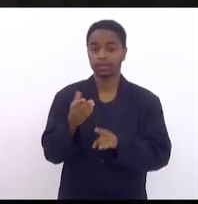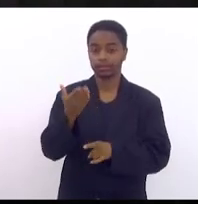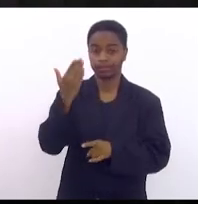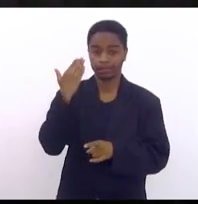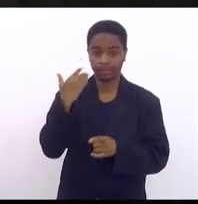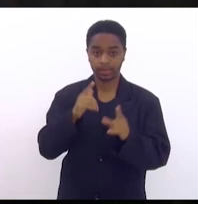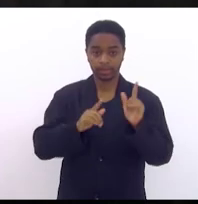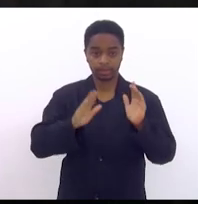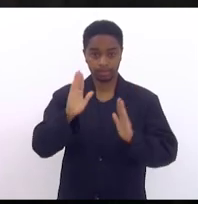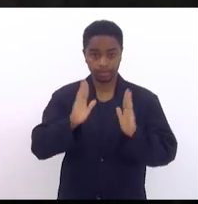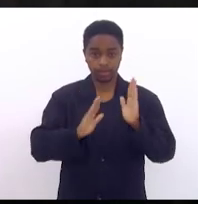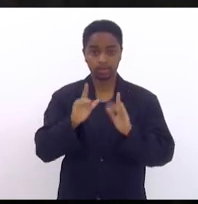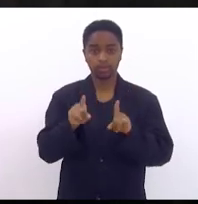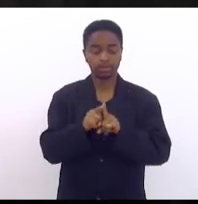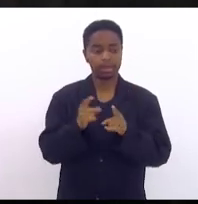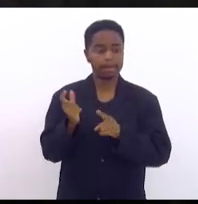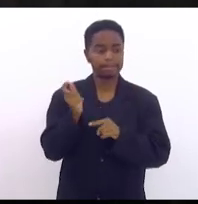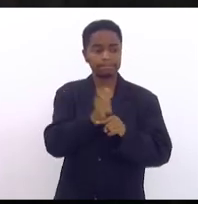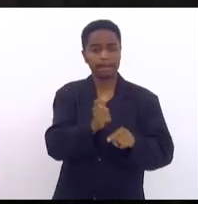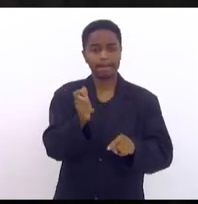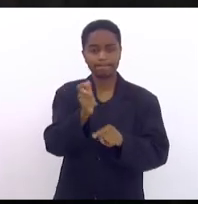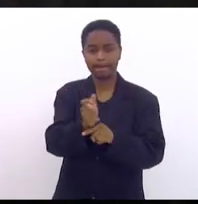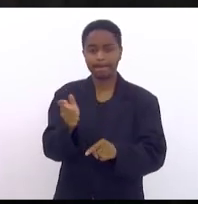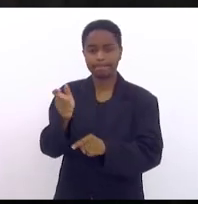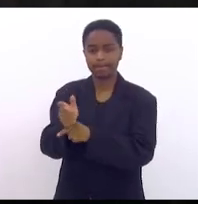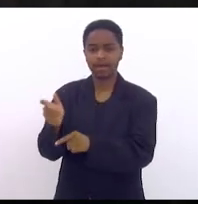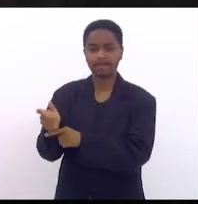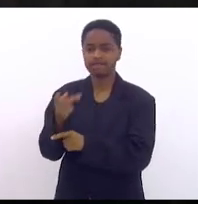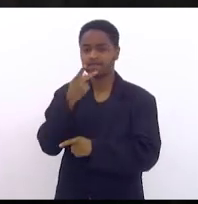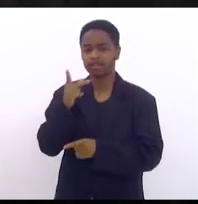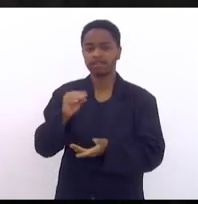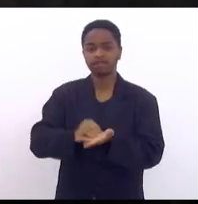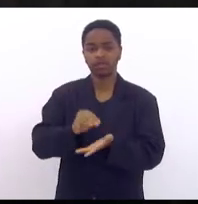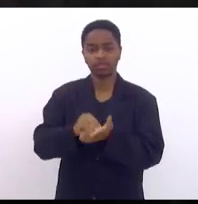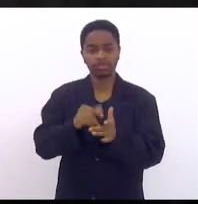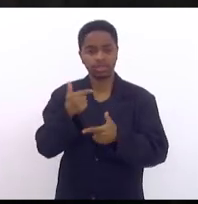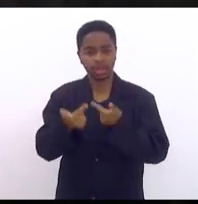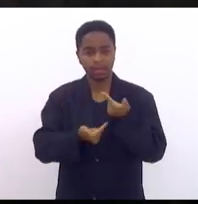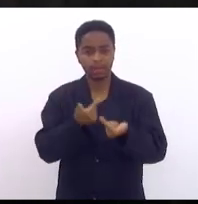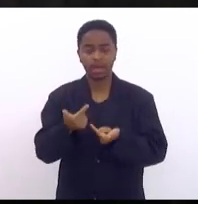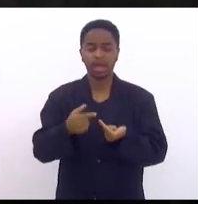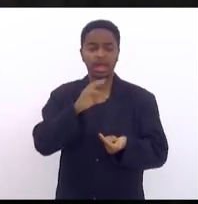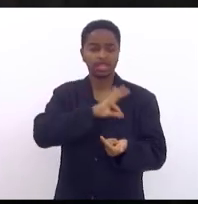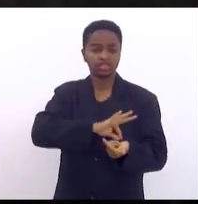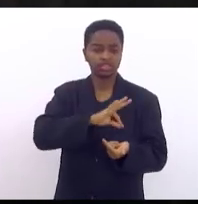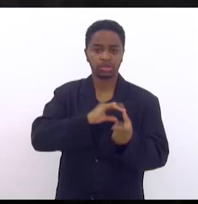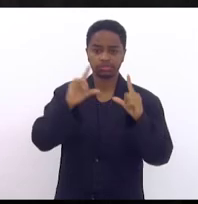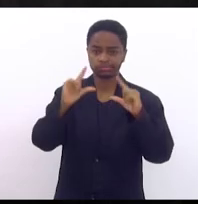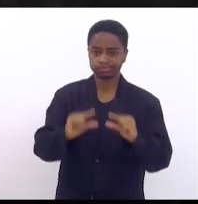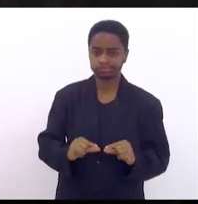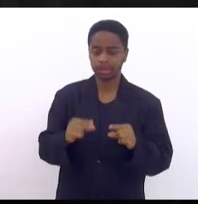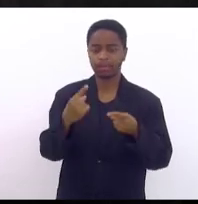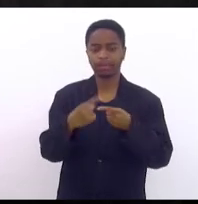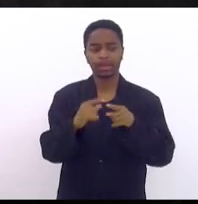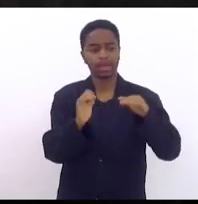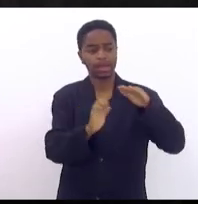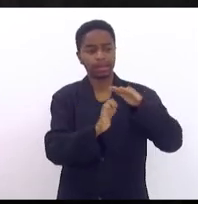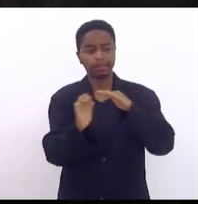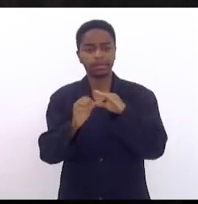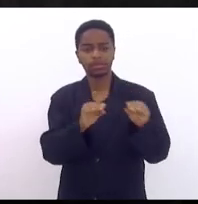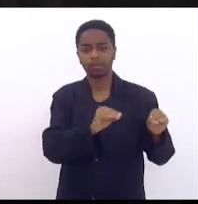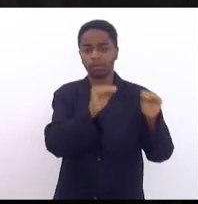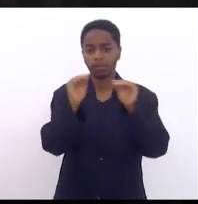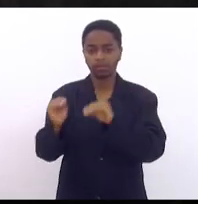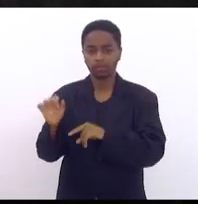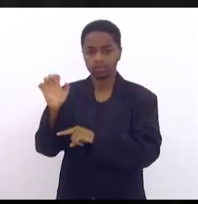futuramente criticado, que eu ia gerar desemprego, perda de renda, que os empresários iam sair do estado do